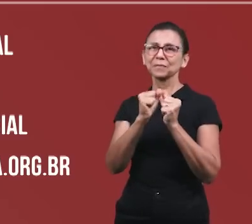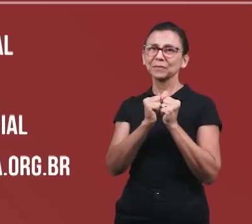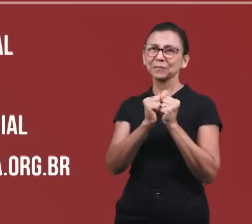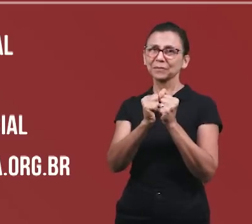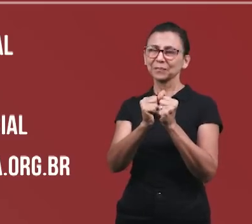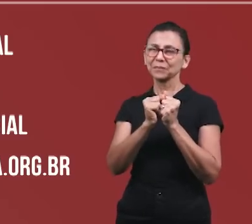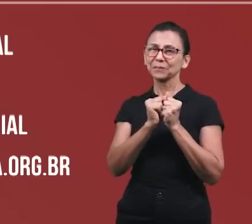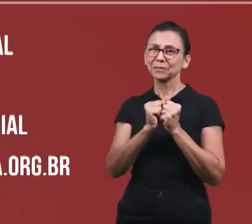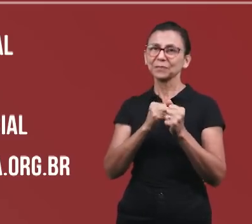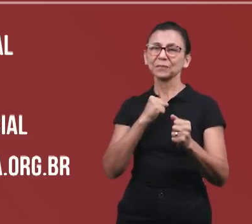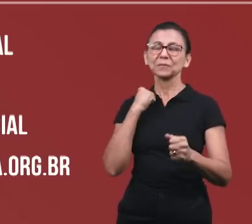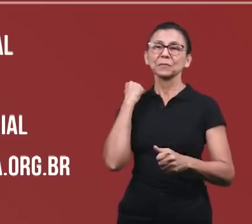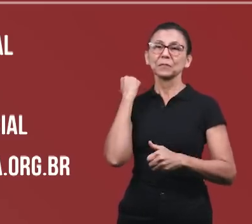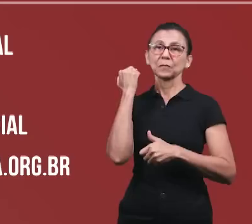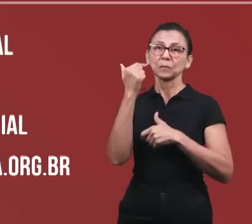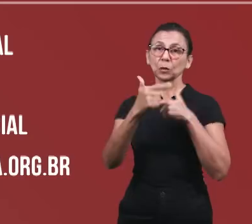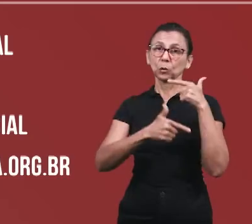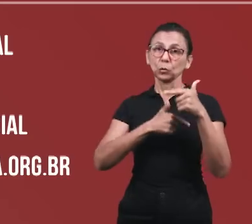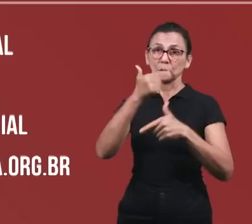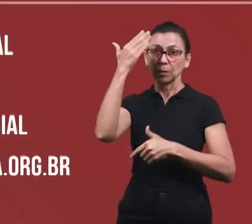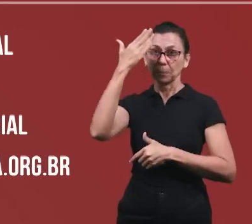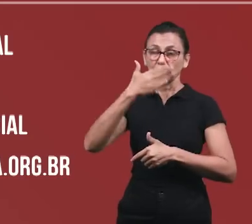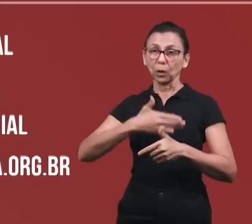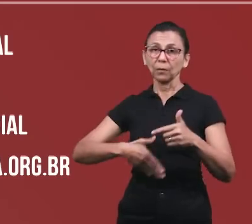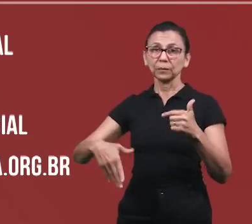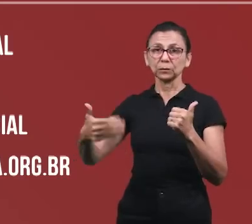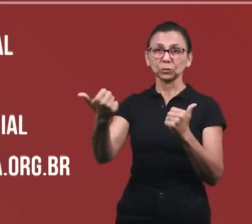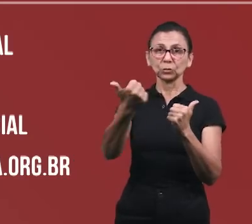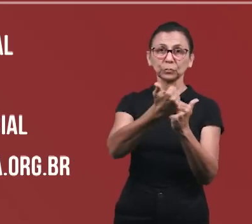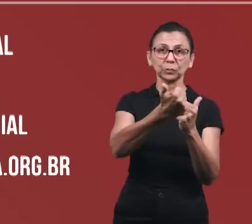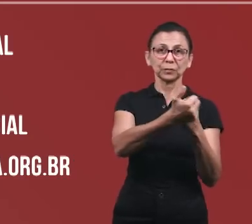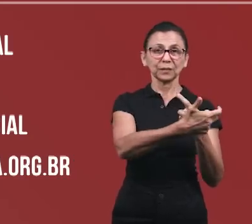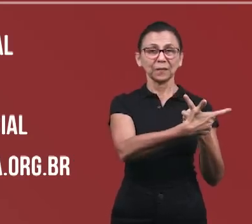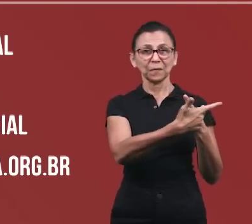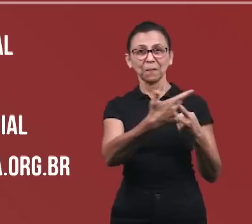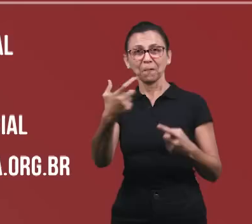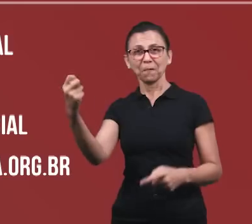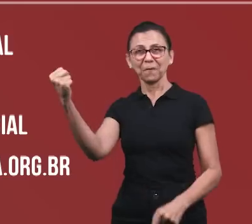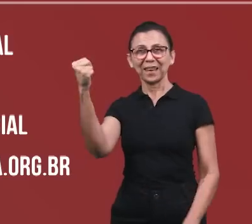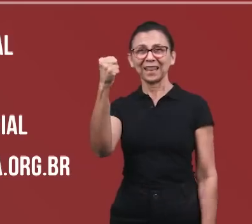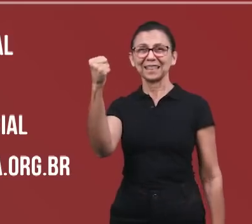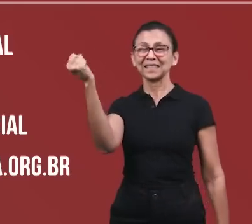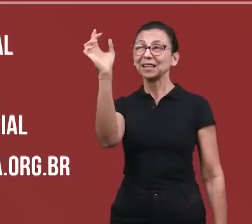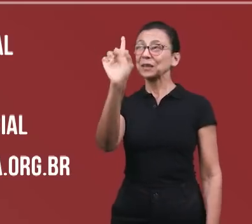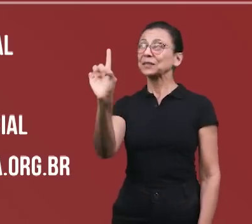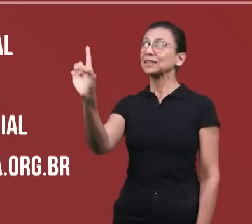forte, por ti vencerás.